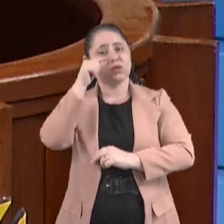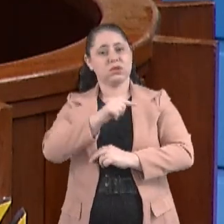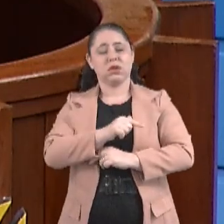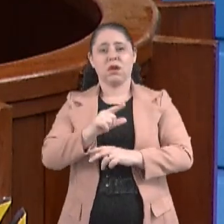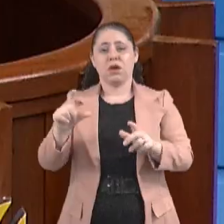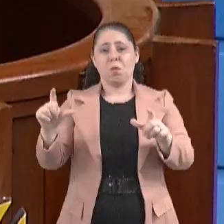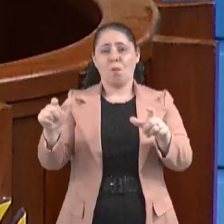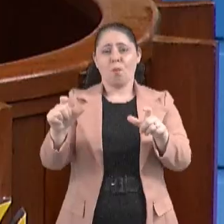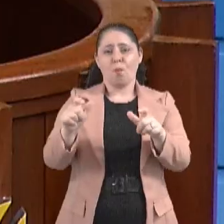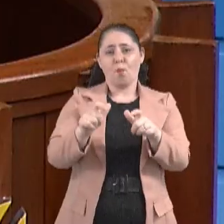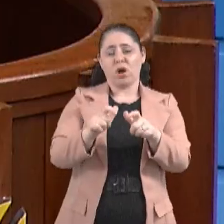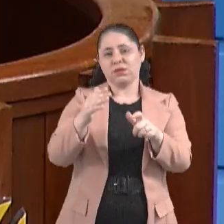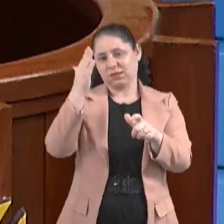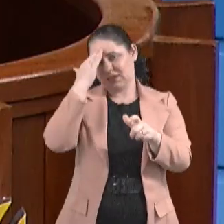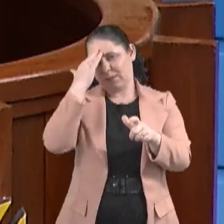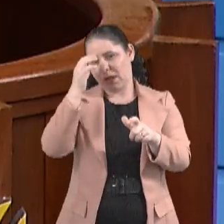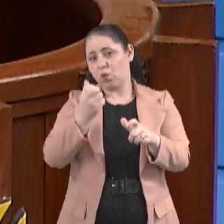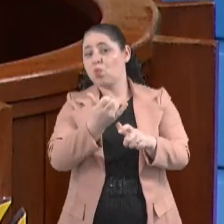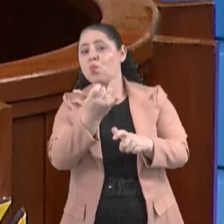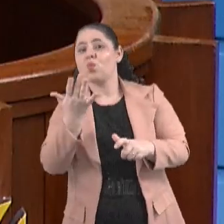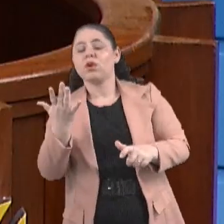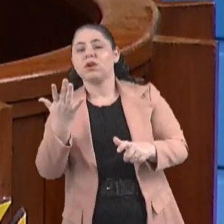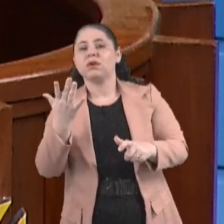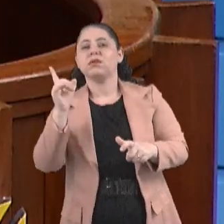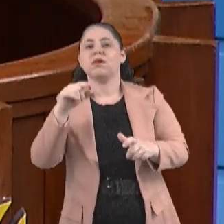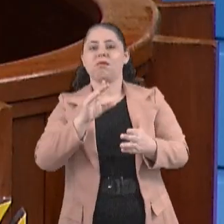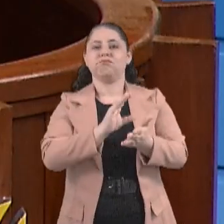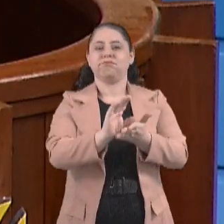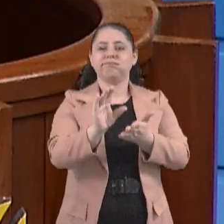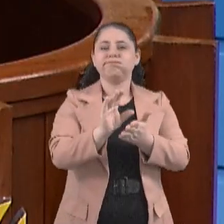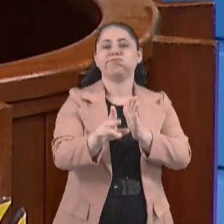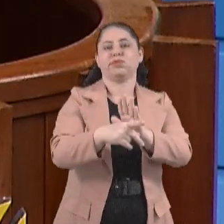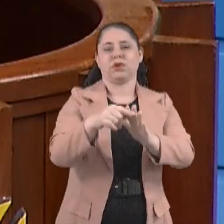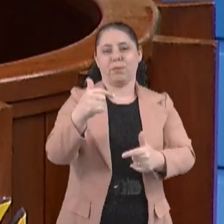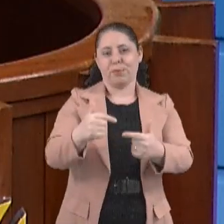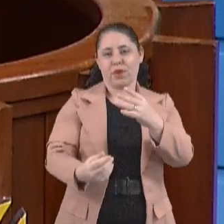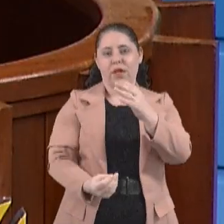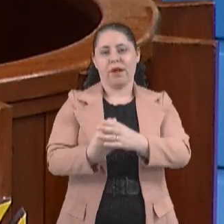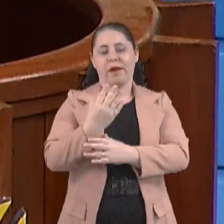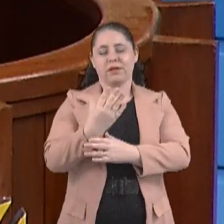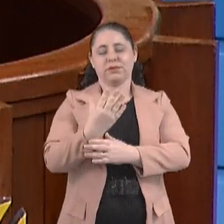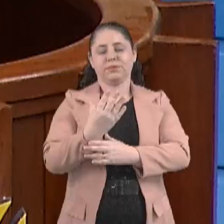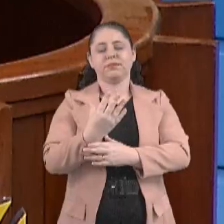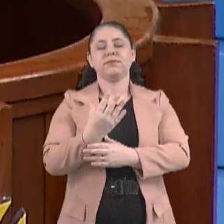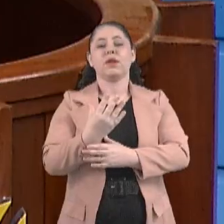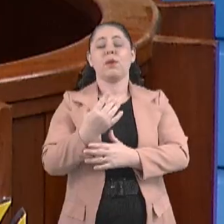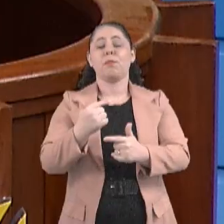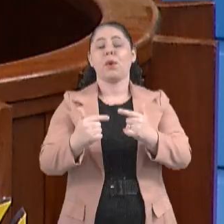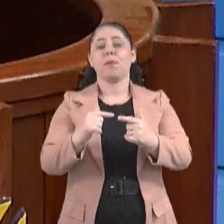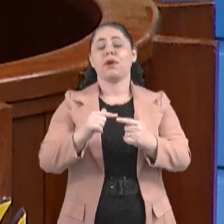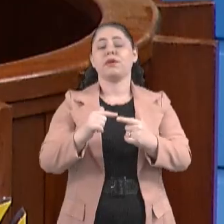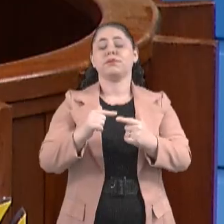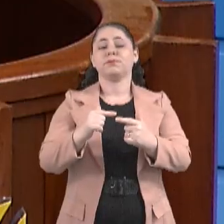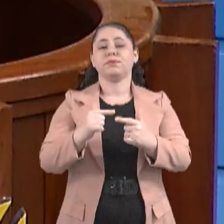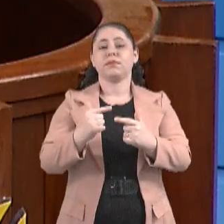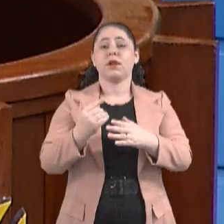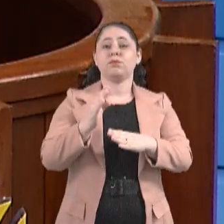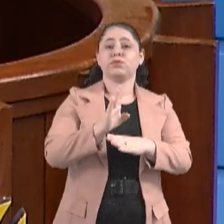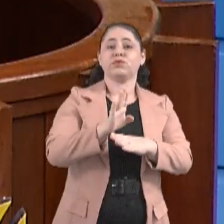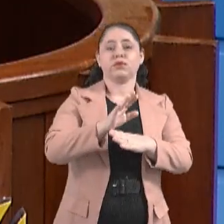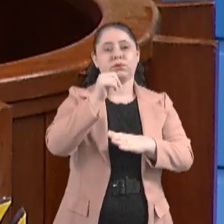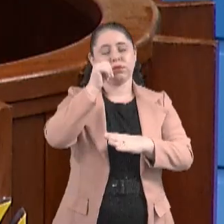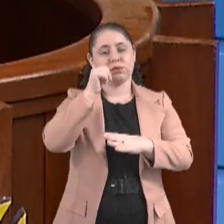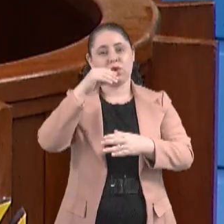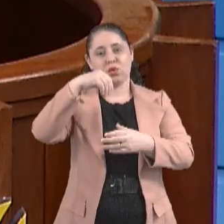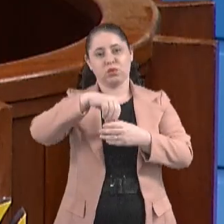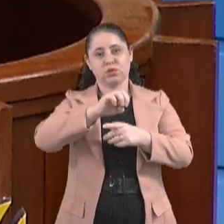consiga minimamente saber quanto é que está sendo investido na política de enfrentamento à violência contra as mulheres. Hoje,